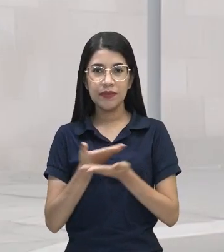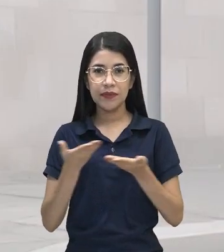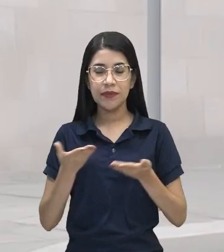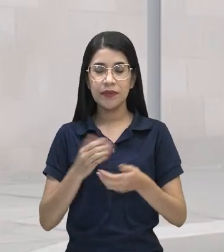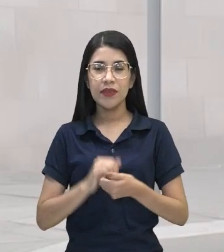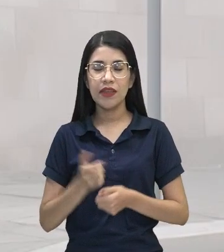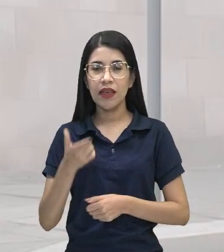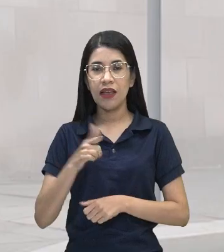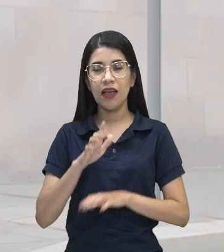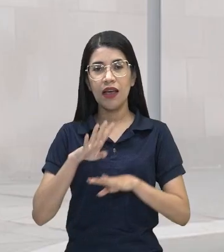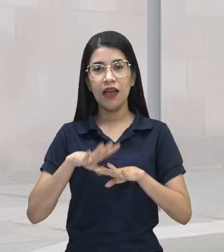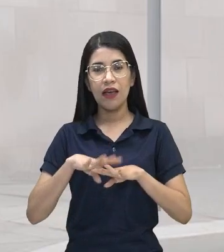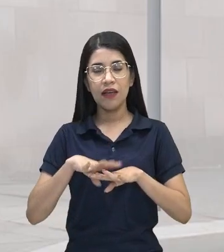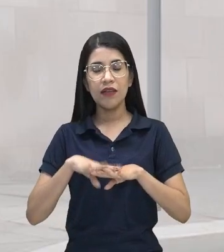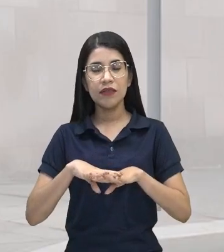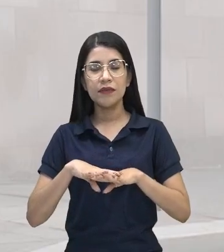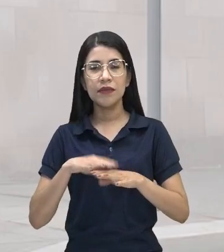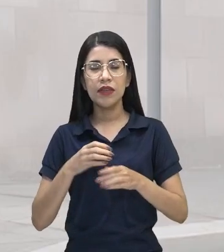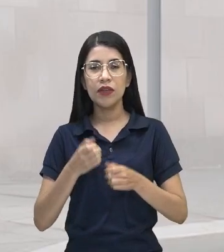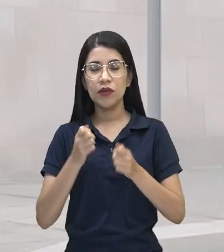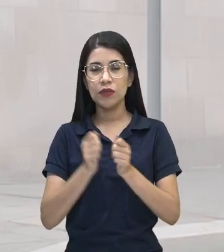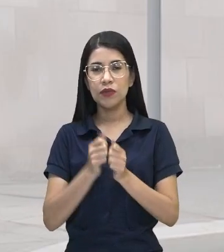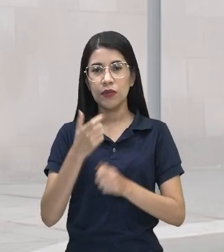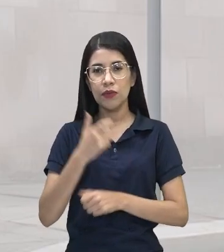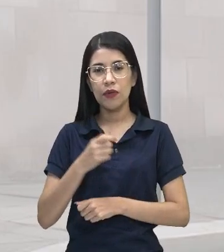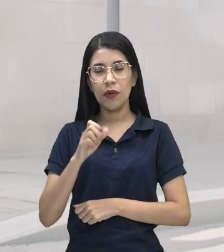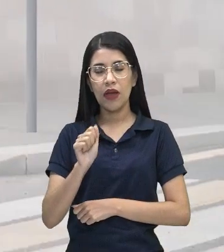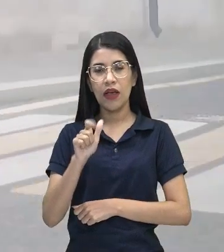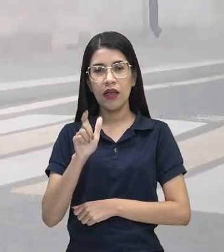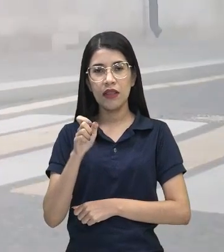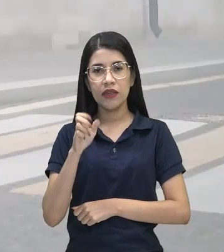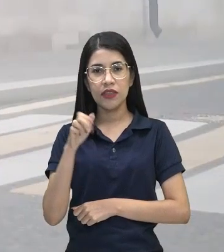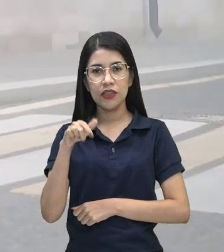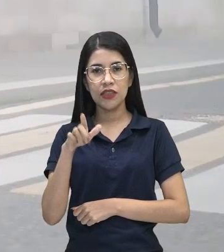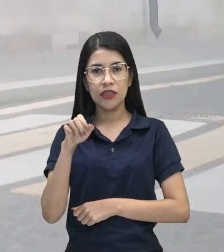a mais uma aula de matemática aqui comigo, professor Alexandre dos Santos.